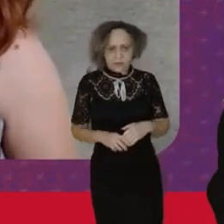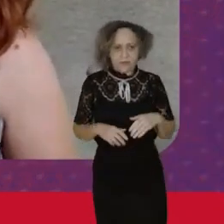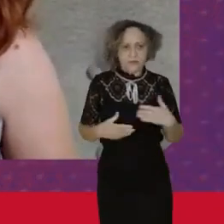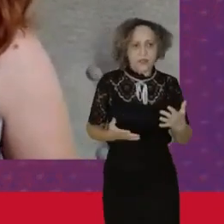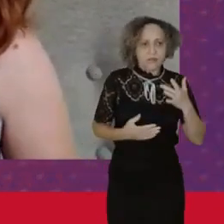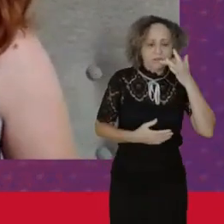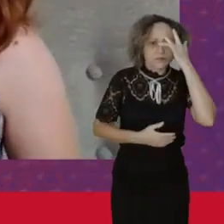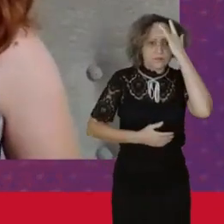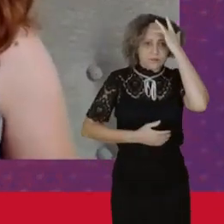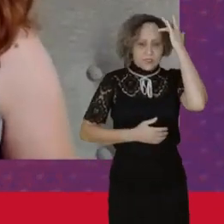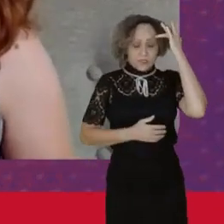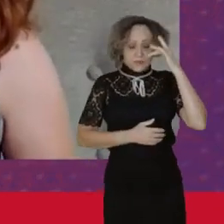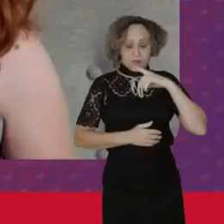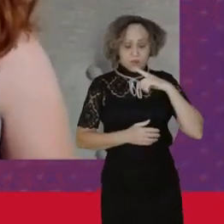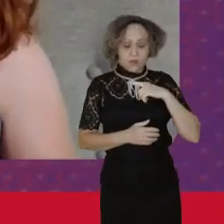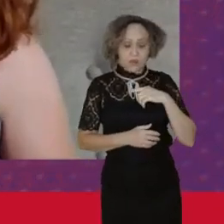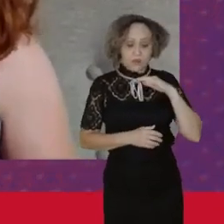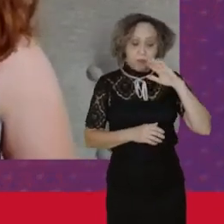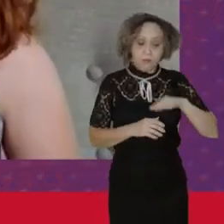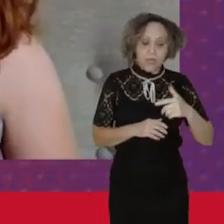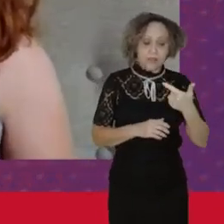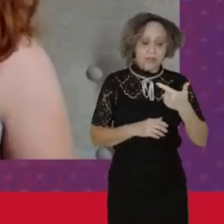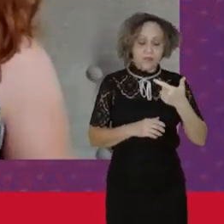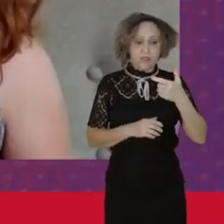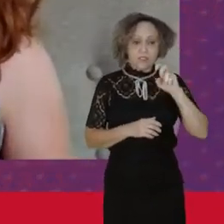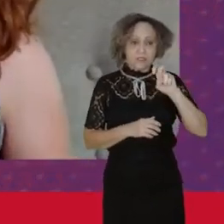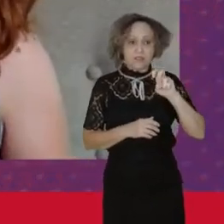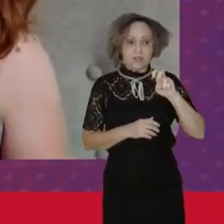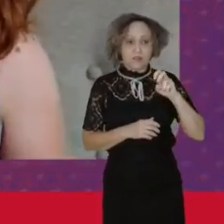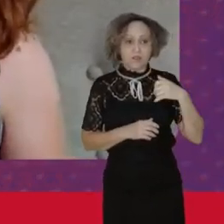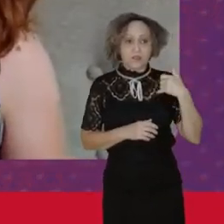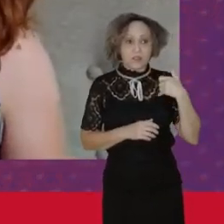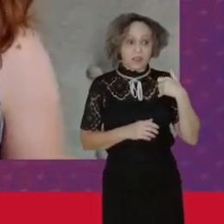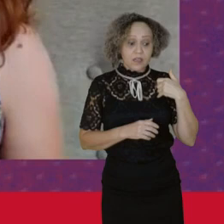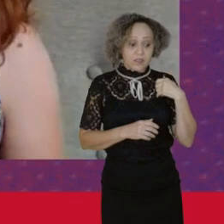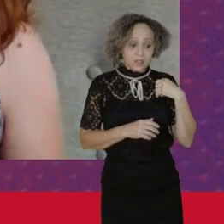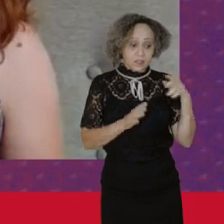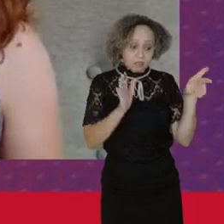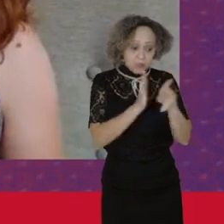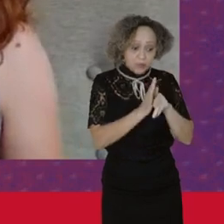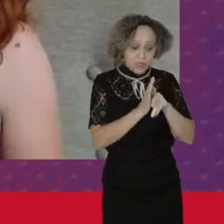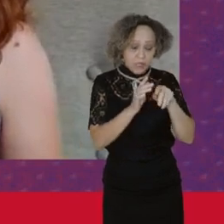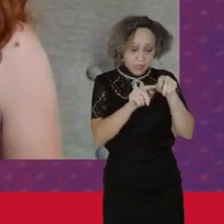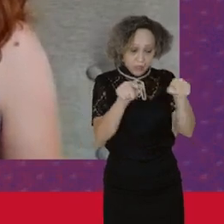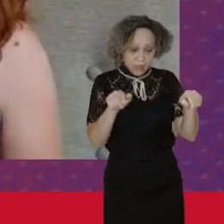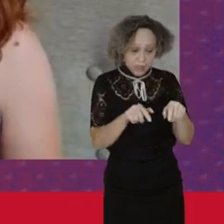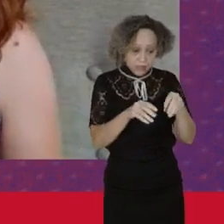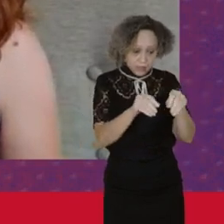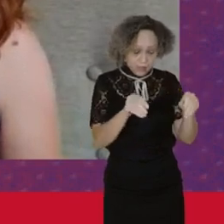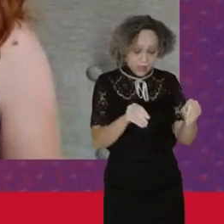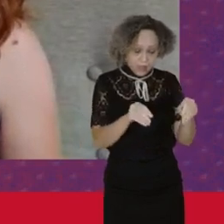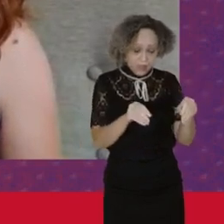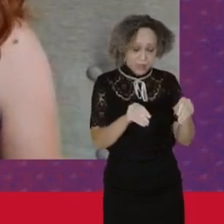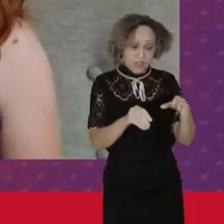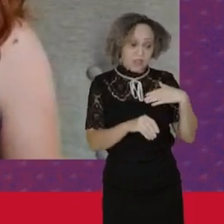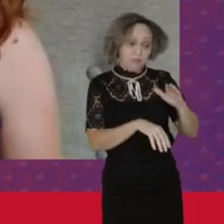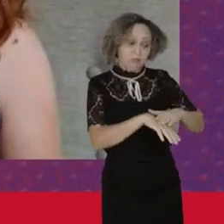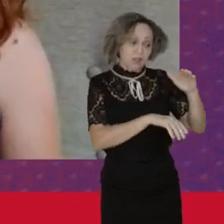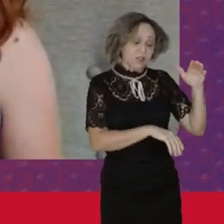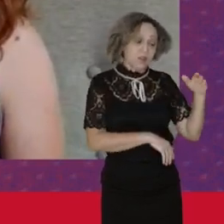1,3% são homens e apenas 0,5% são mulheres, né? Então, esse é um dado importante da gente trazer.